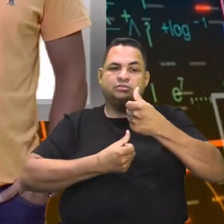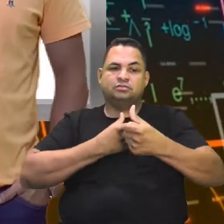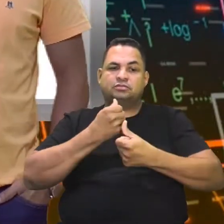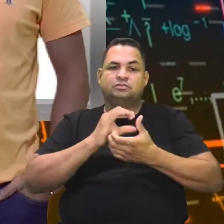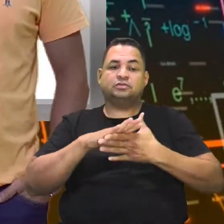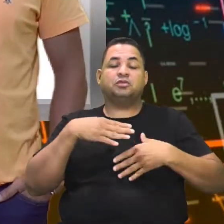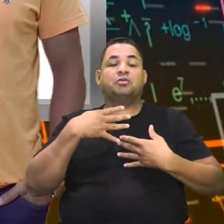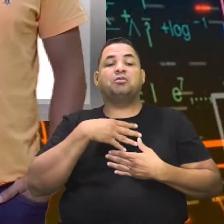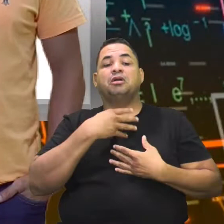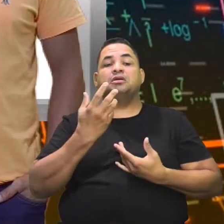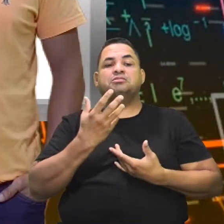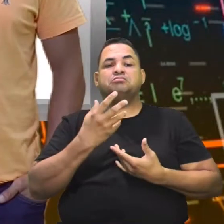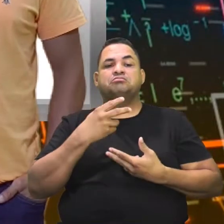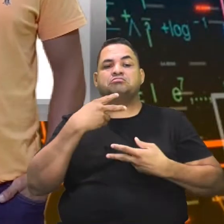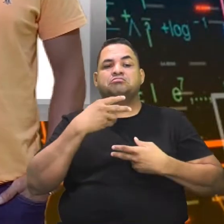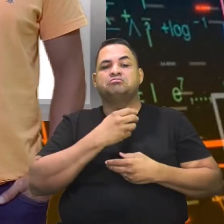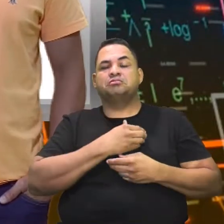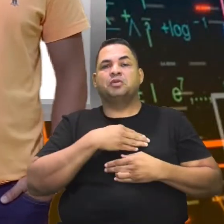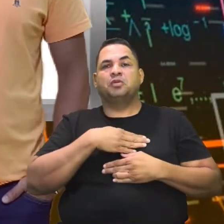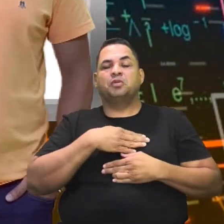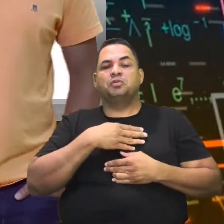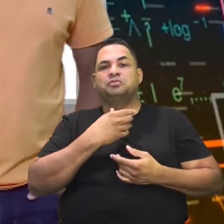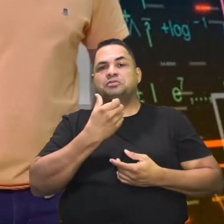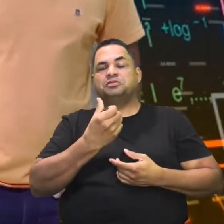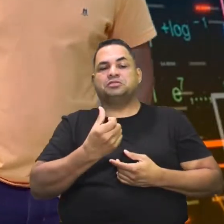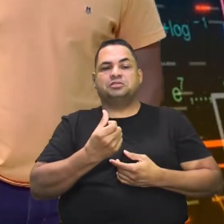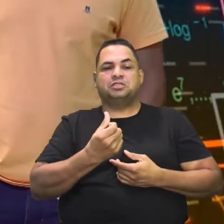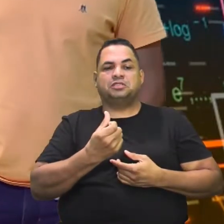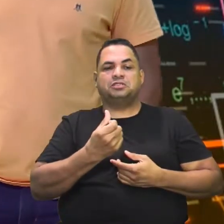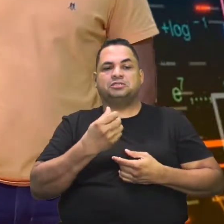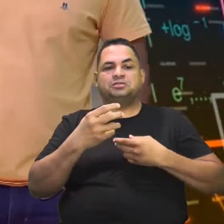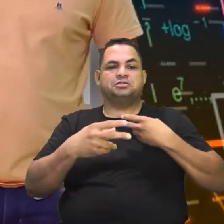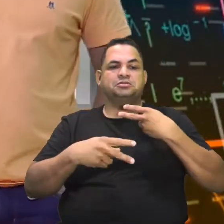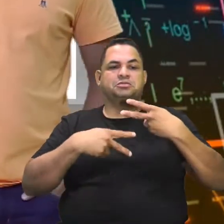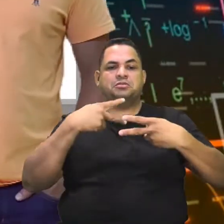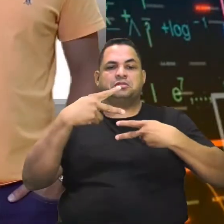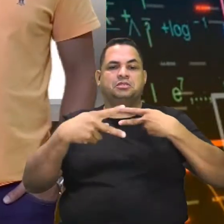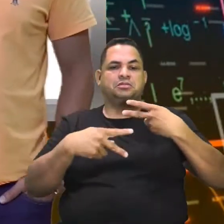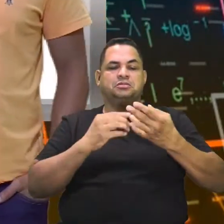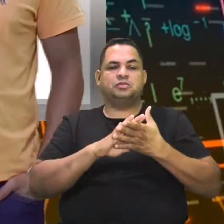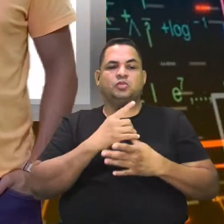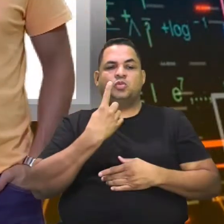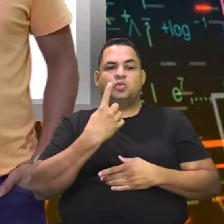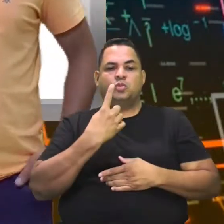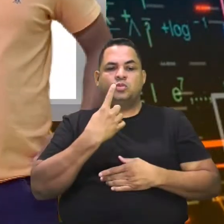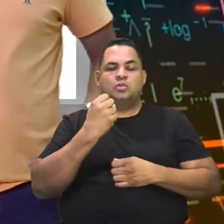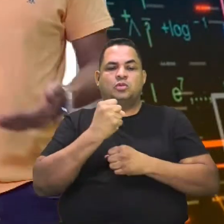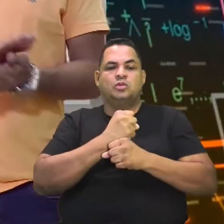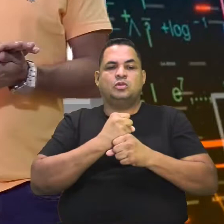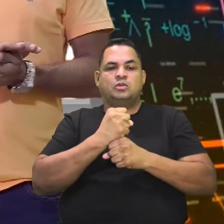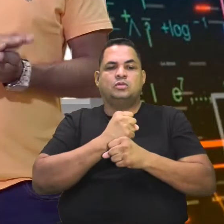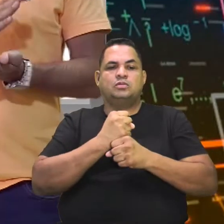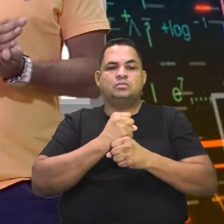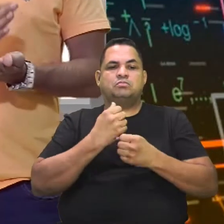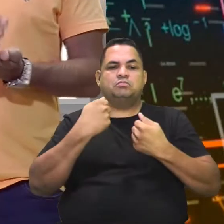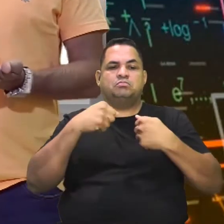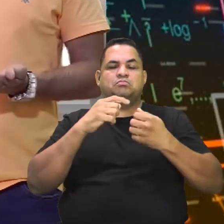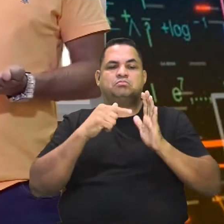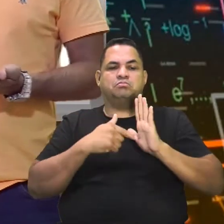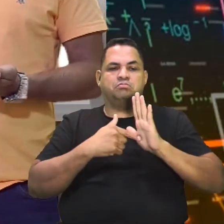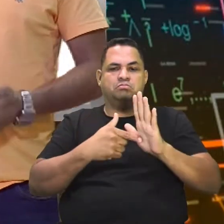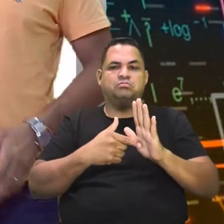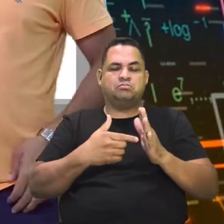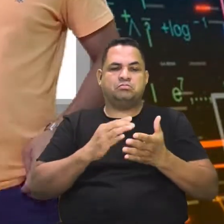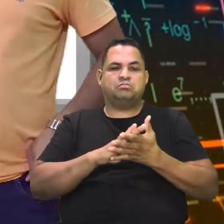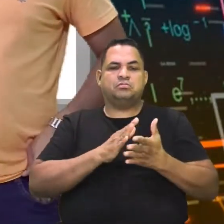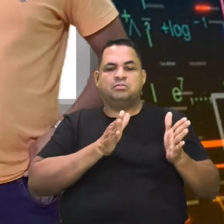quantos bimestres, né? 6 bimestres, 6 bimestres. Tem quadrimestre, trimestre. Então, um ano, ele pode ser representado